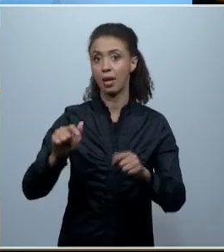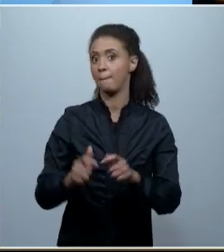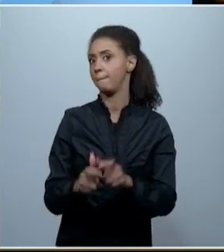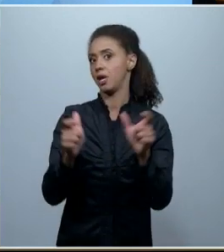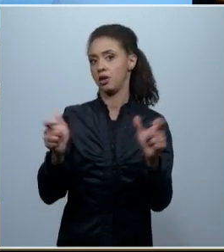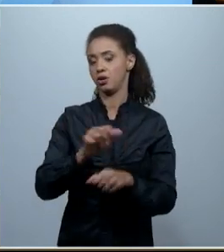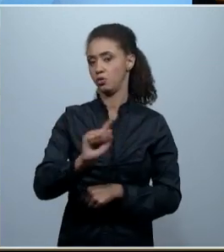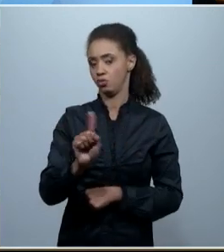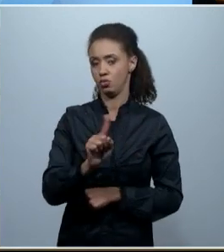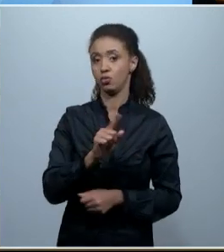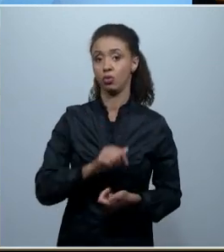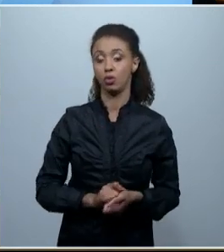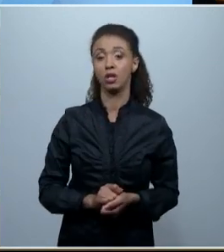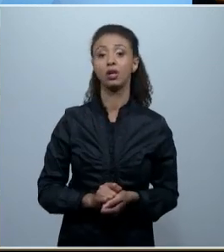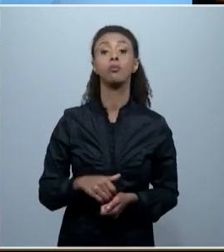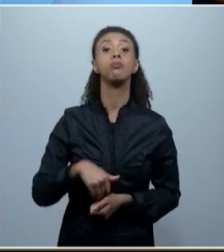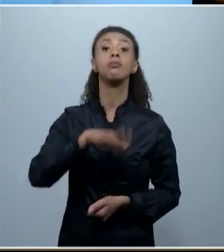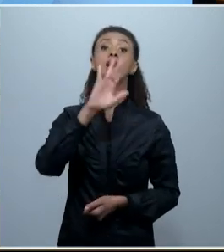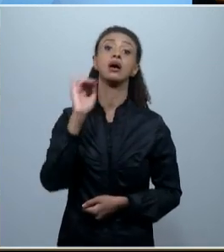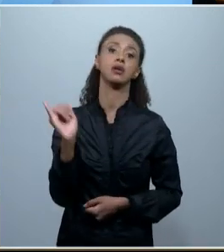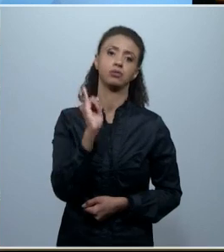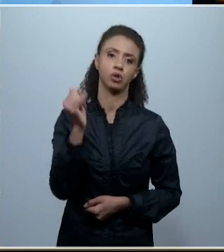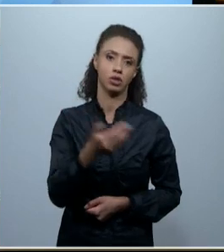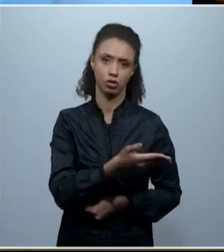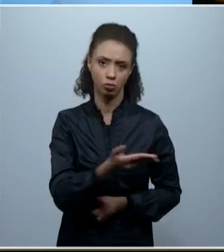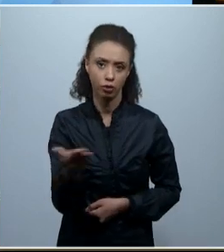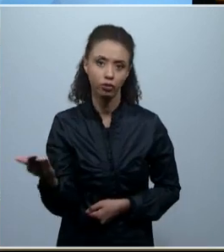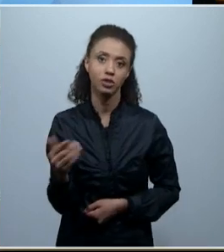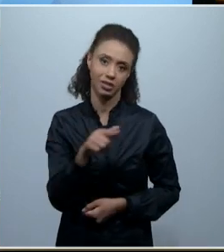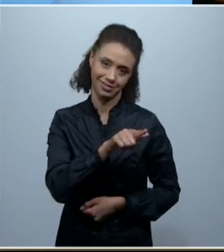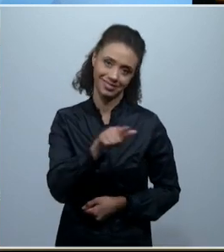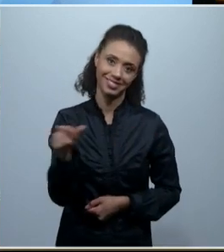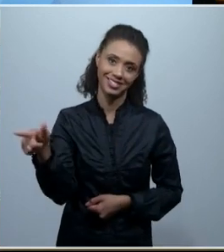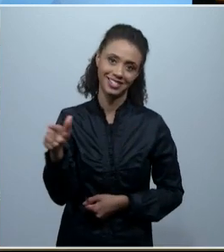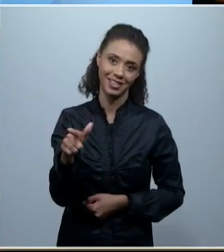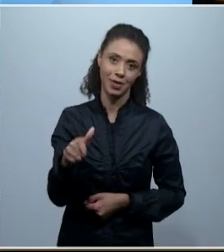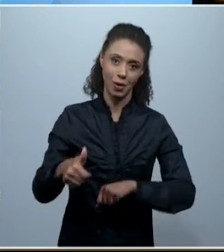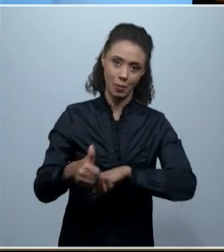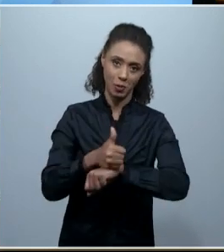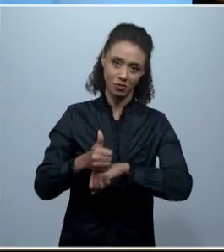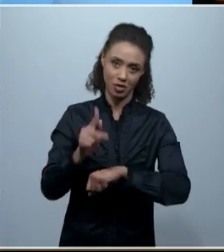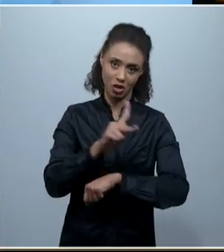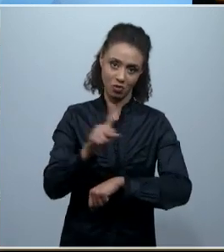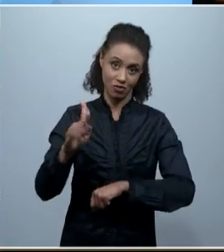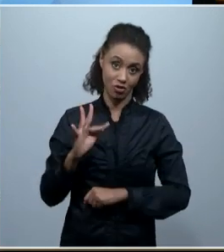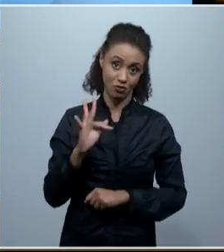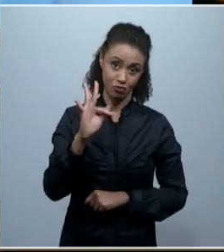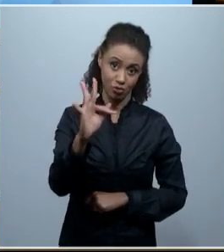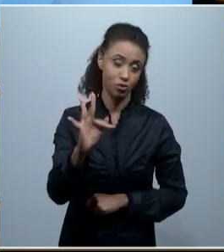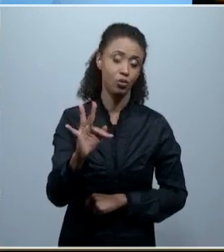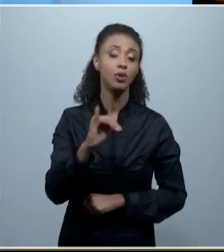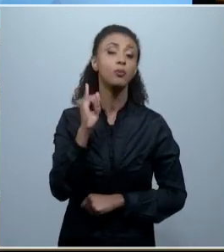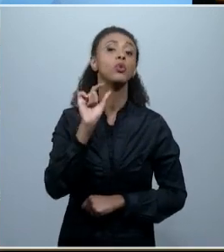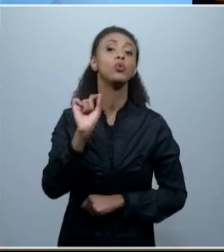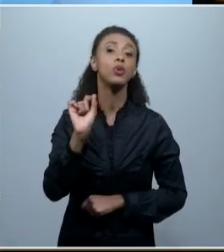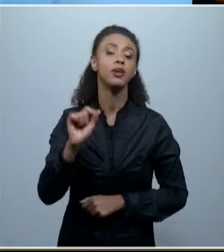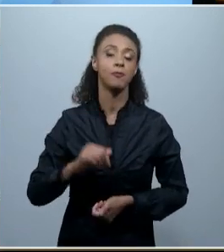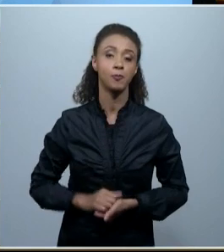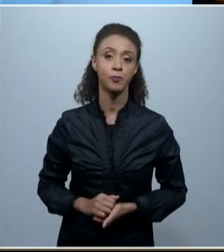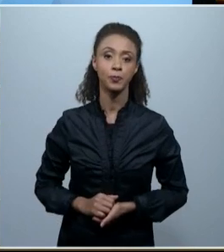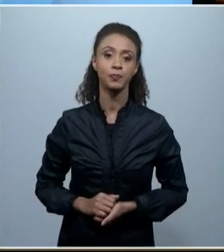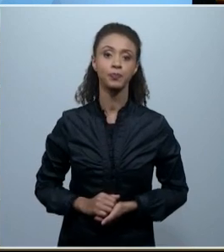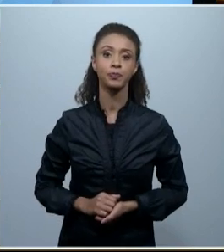é o que é mais importante para vocês há como futuros professores neste assunto é dominar o